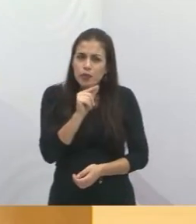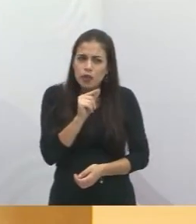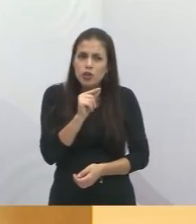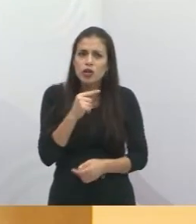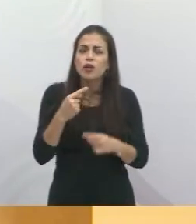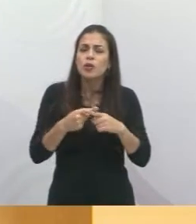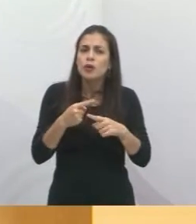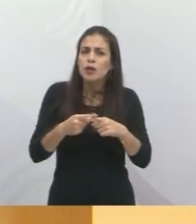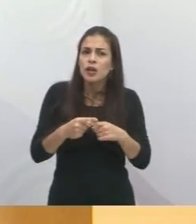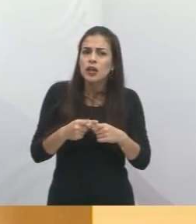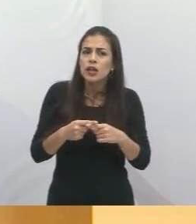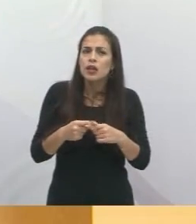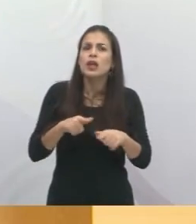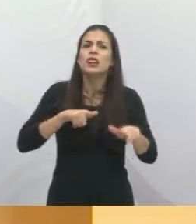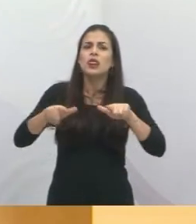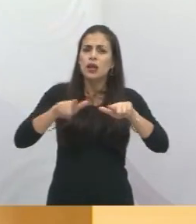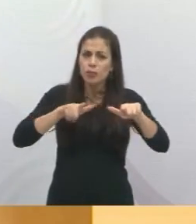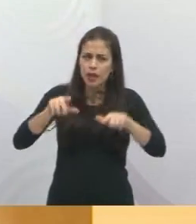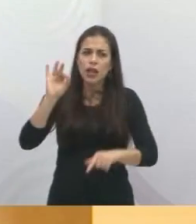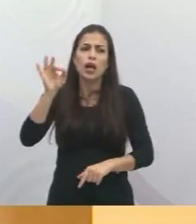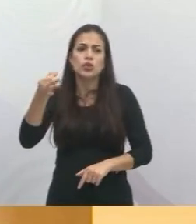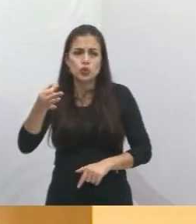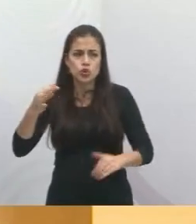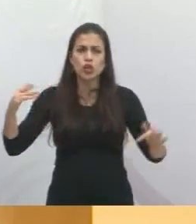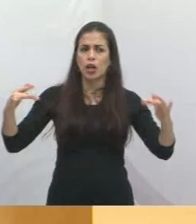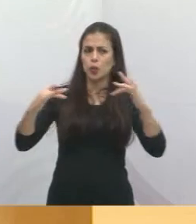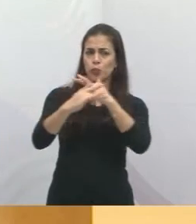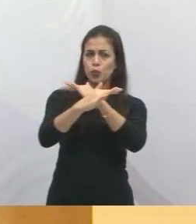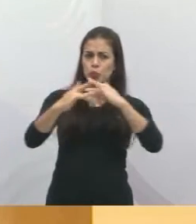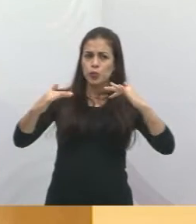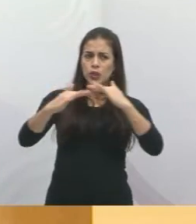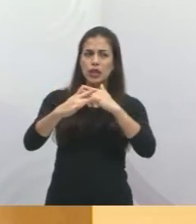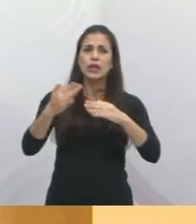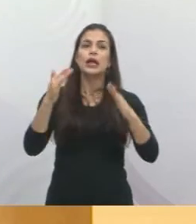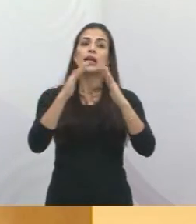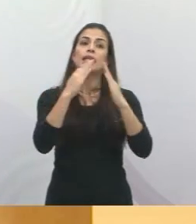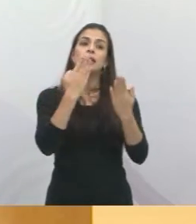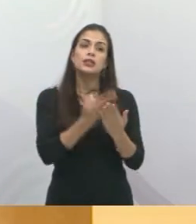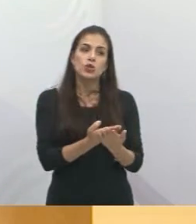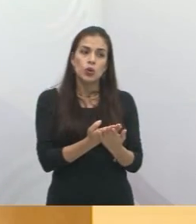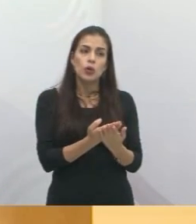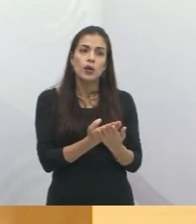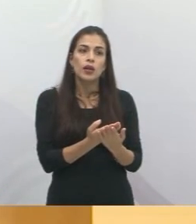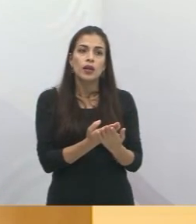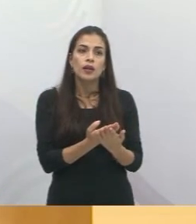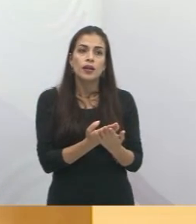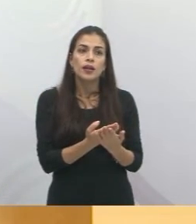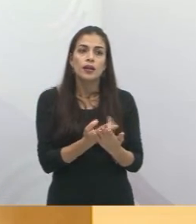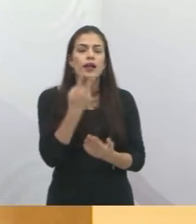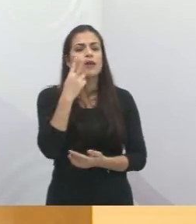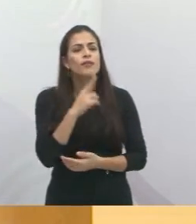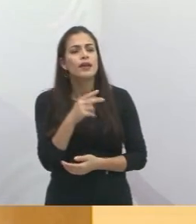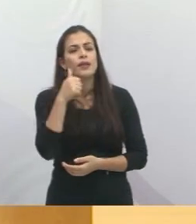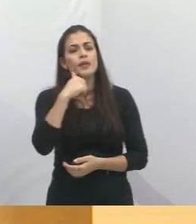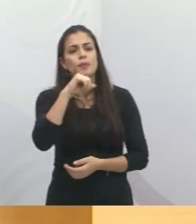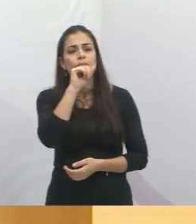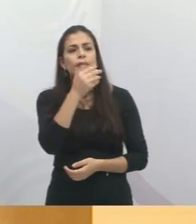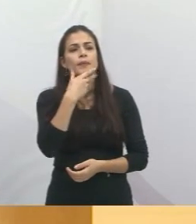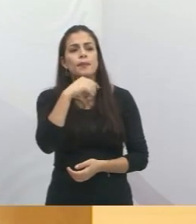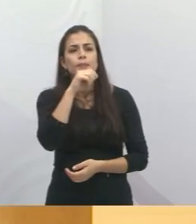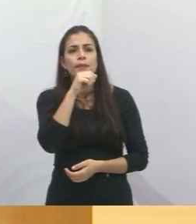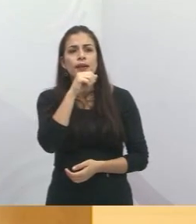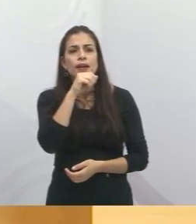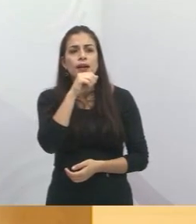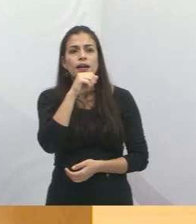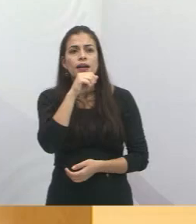pela mobilidade dentro das escolas. E hoje mesmo, vendo os paizinhos, as crianças recebem essa educação de trânsito